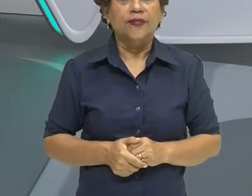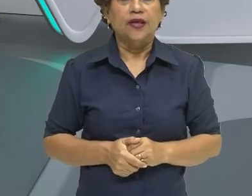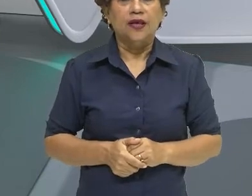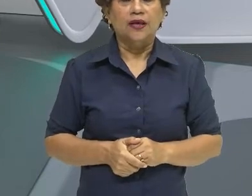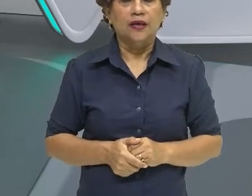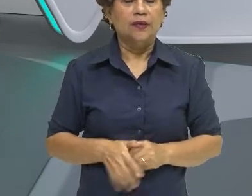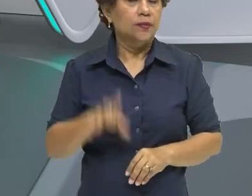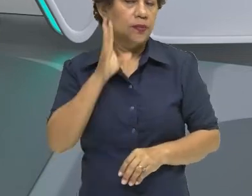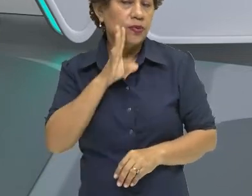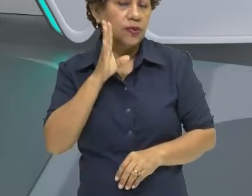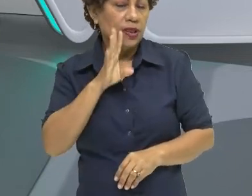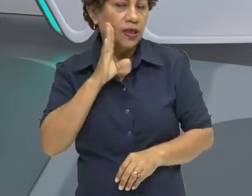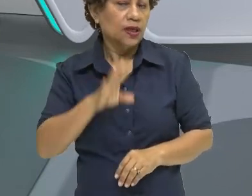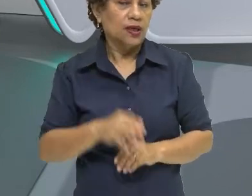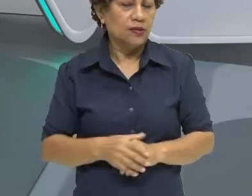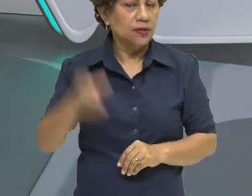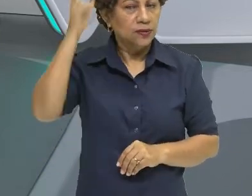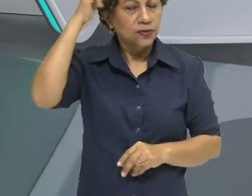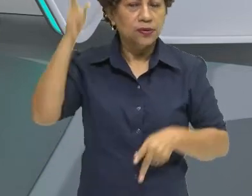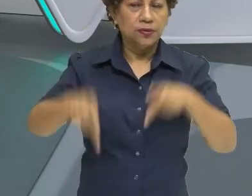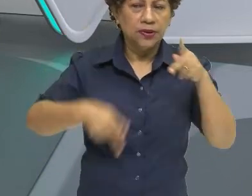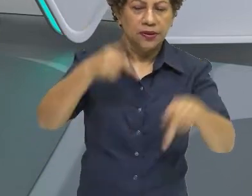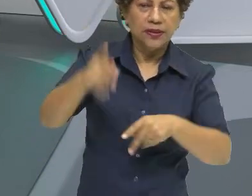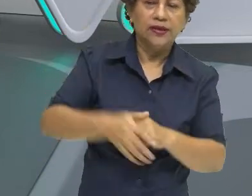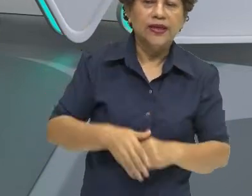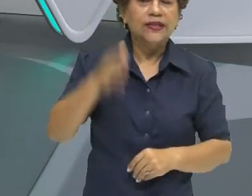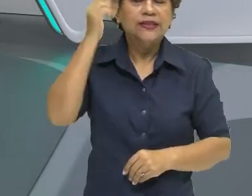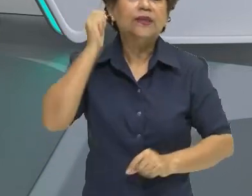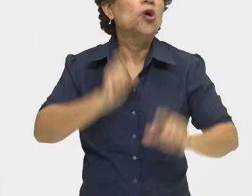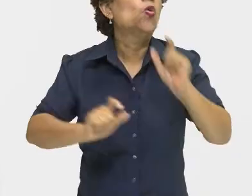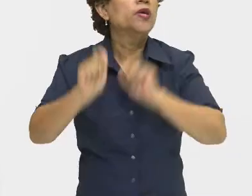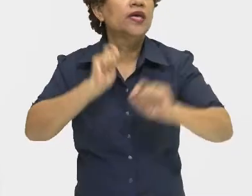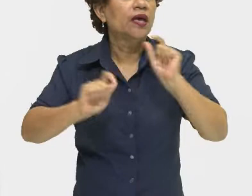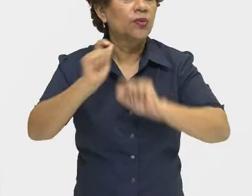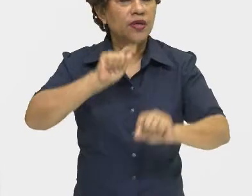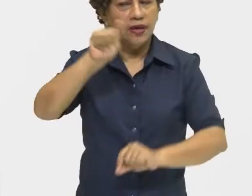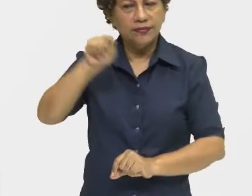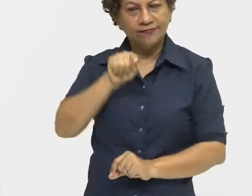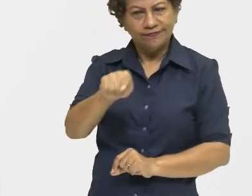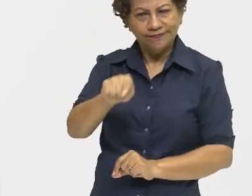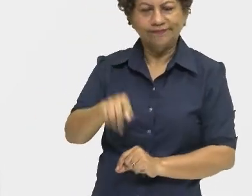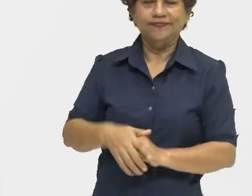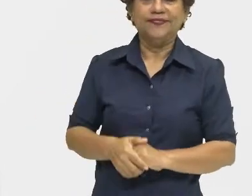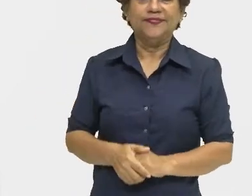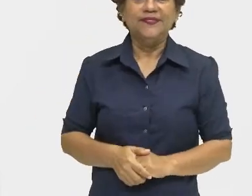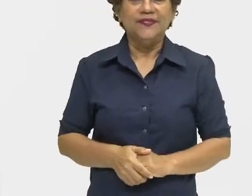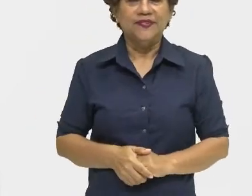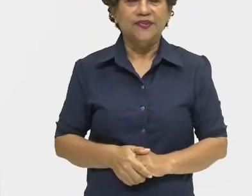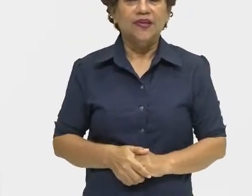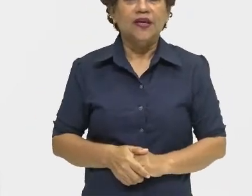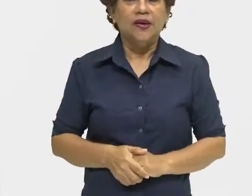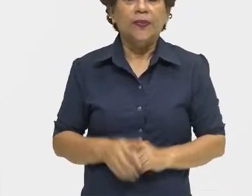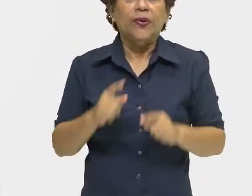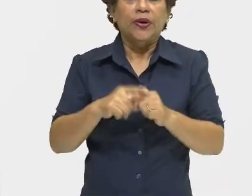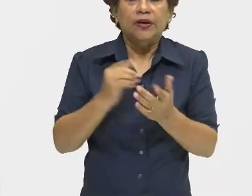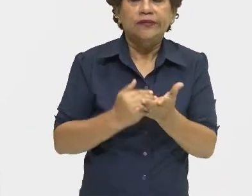da nossa cultura popular, são as adivinhas. As adivinhas ou adivinhações, elas começam